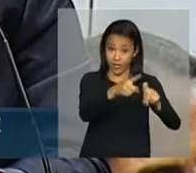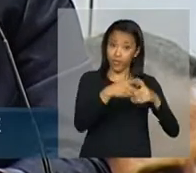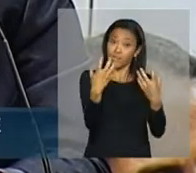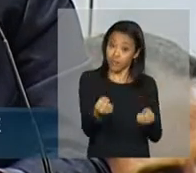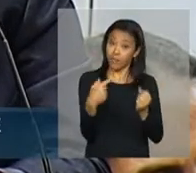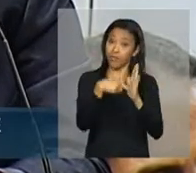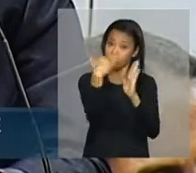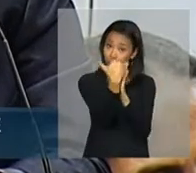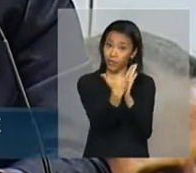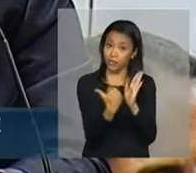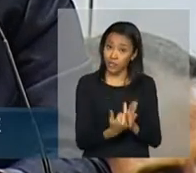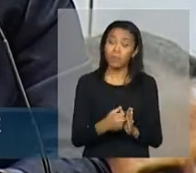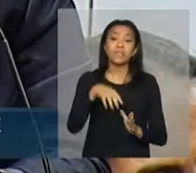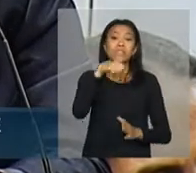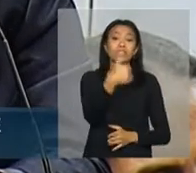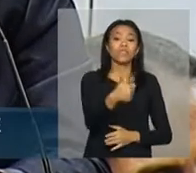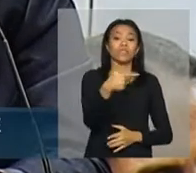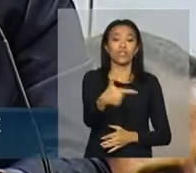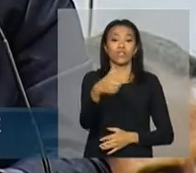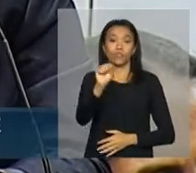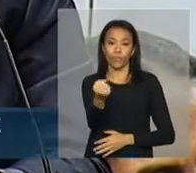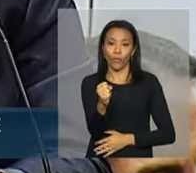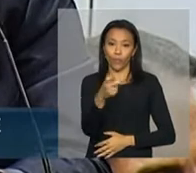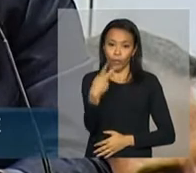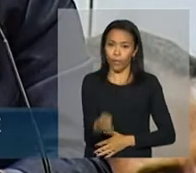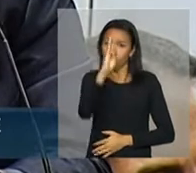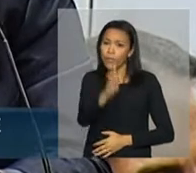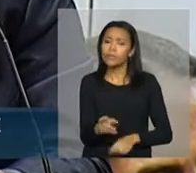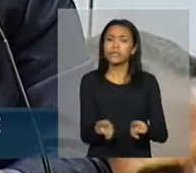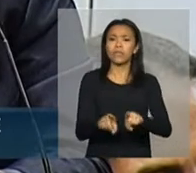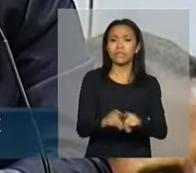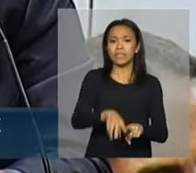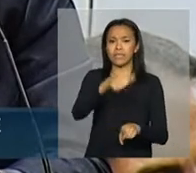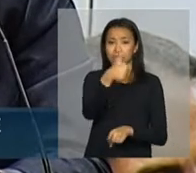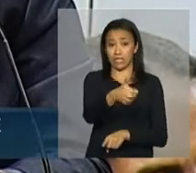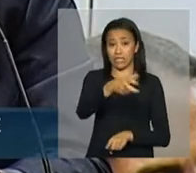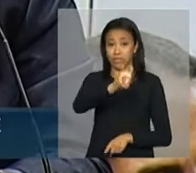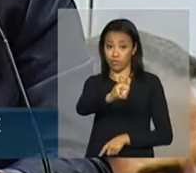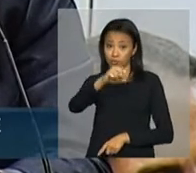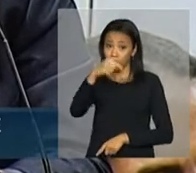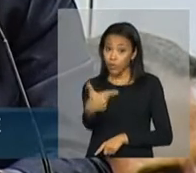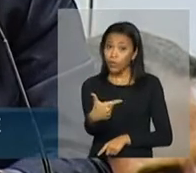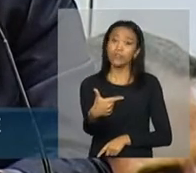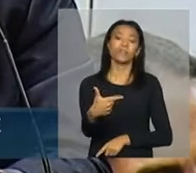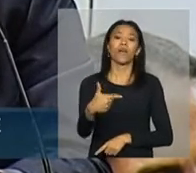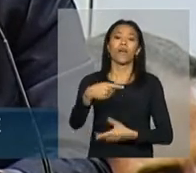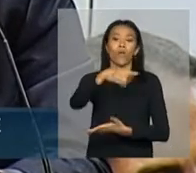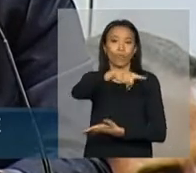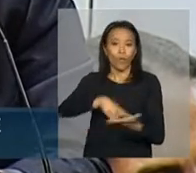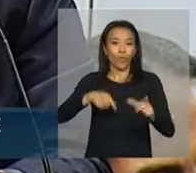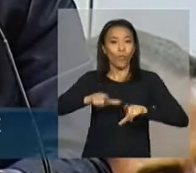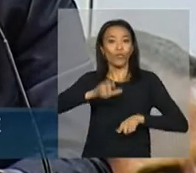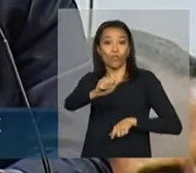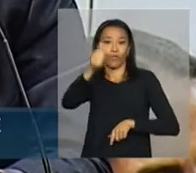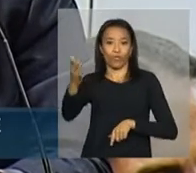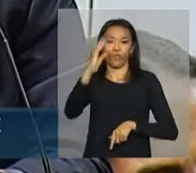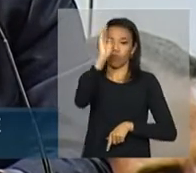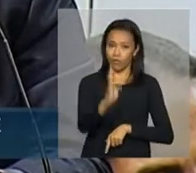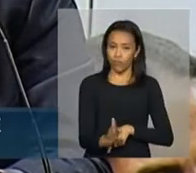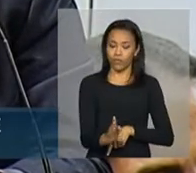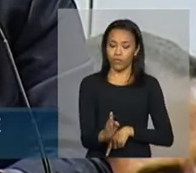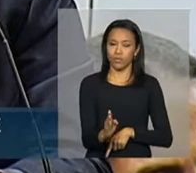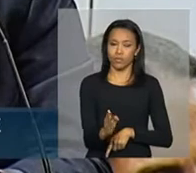participação no programa sendo 128 brasileiros e 152 com registro profissional fora do Brasil